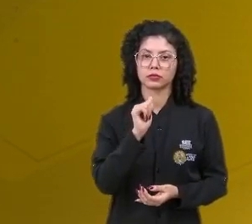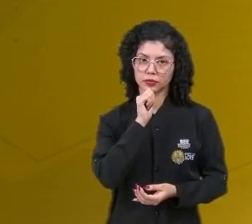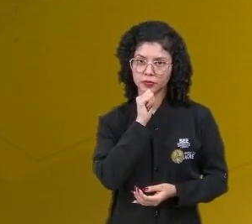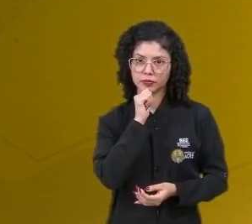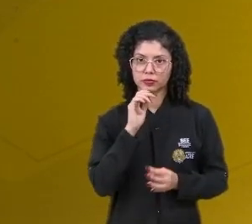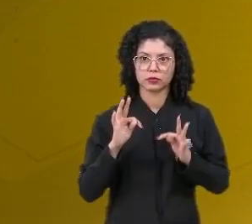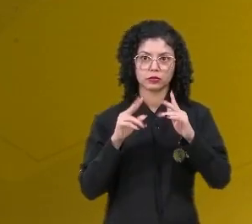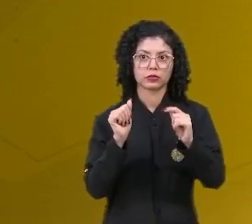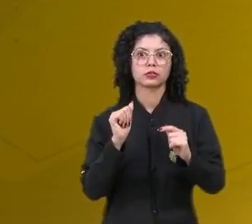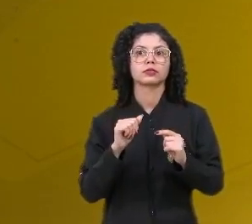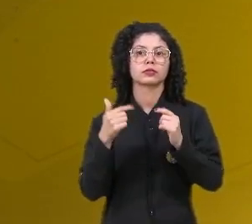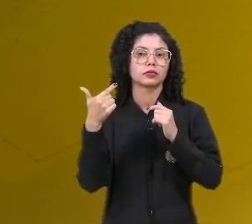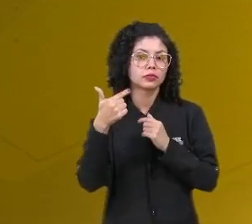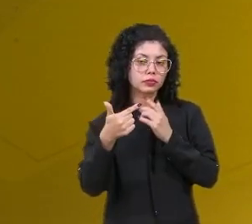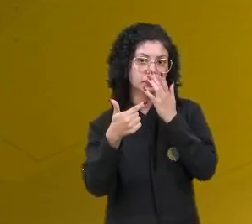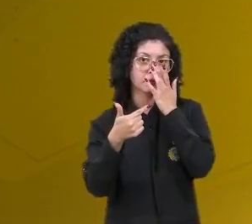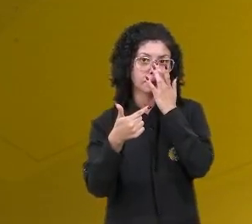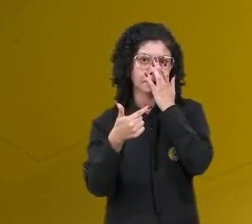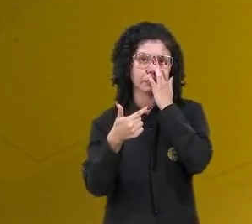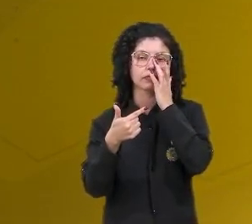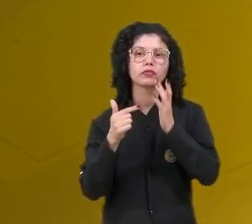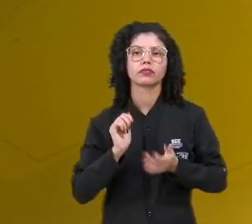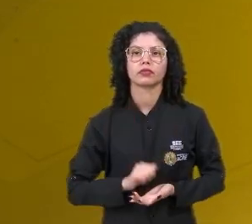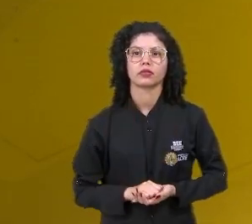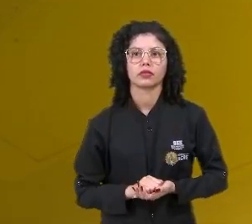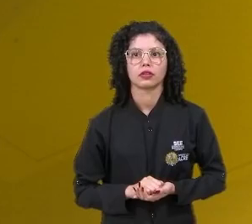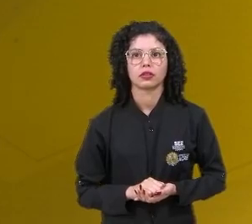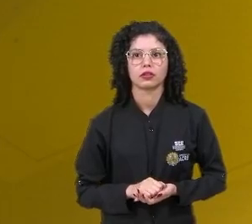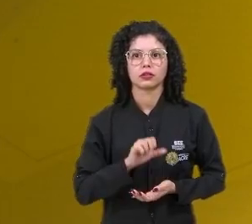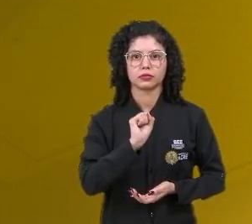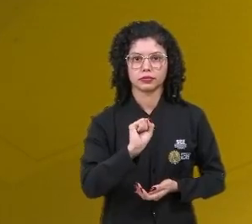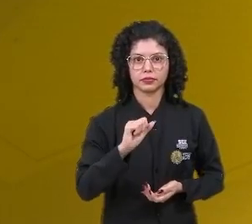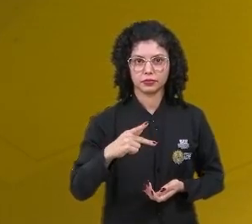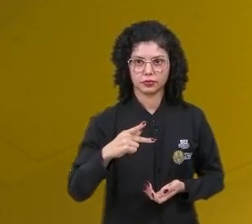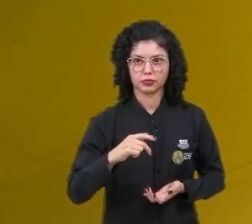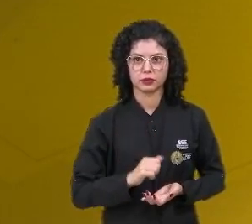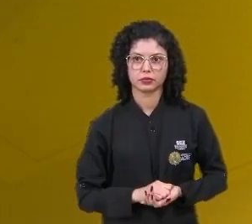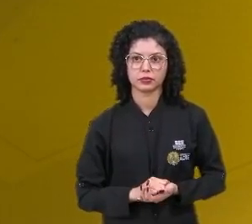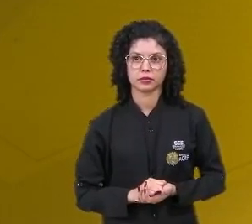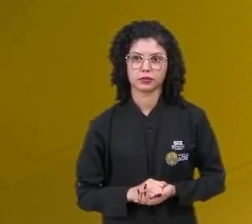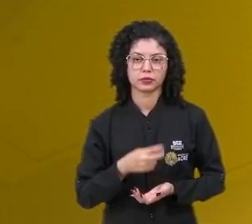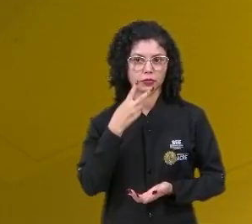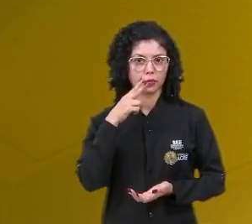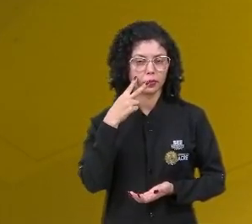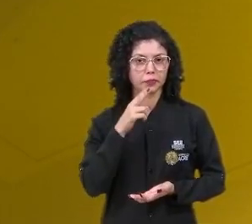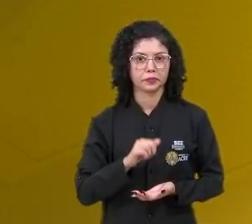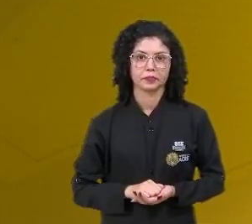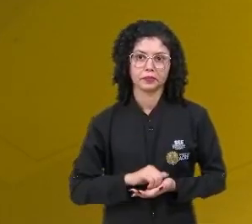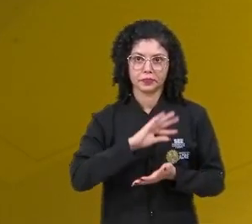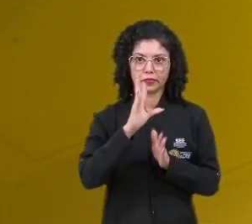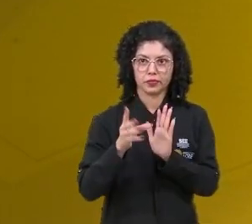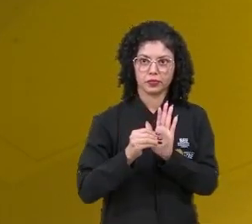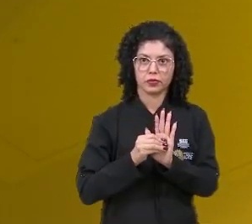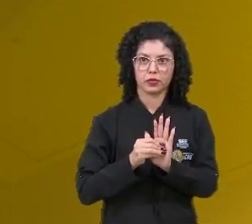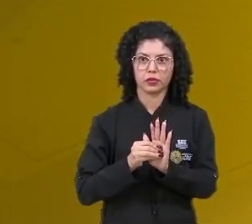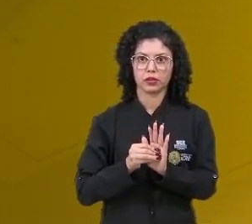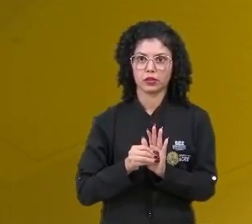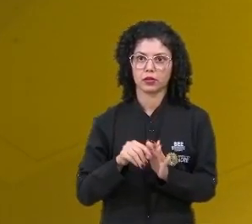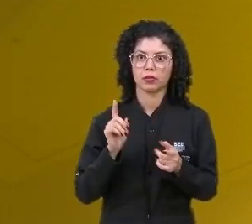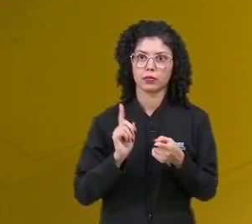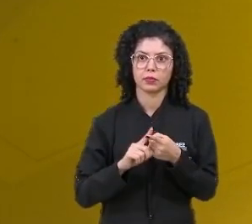ter um total aí de 2 ligações sigma. SP, tá vendo que eu não coloquei o